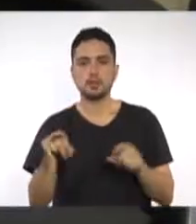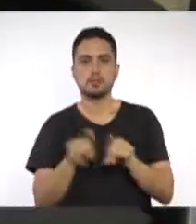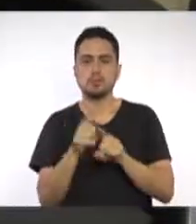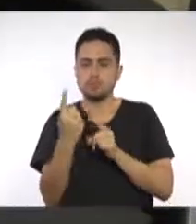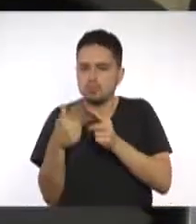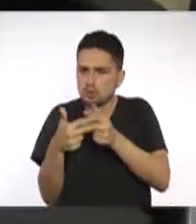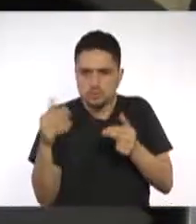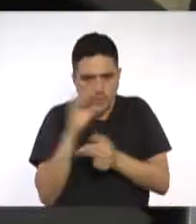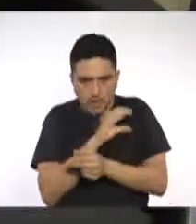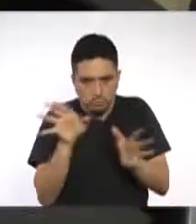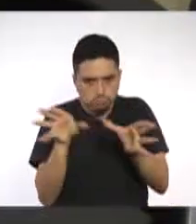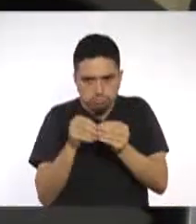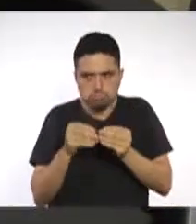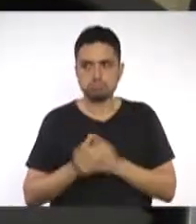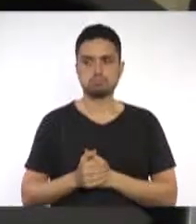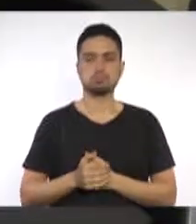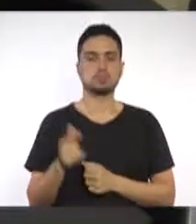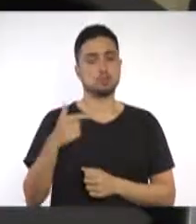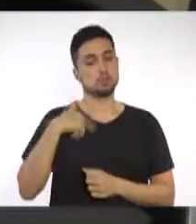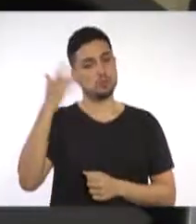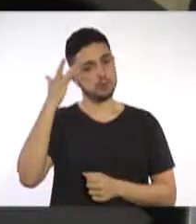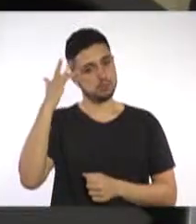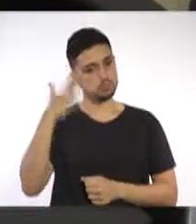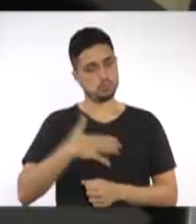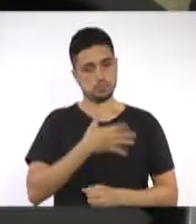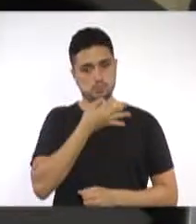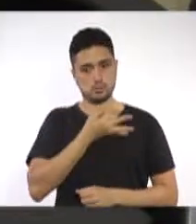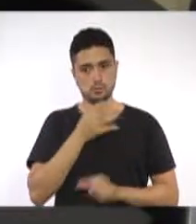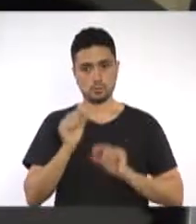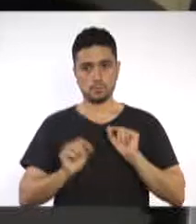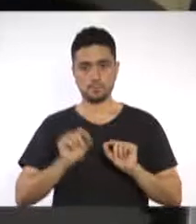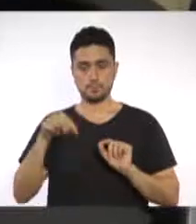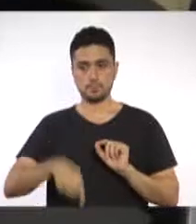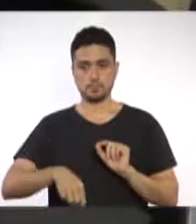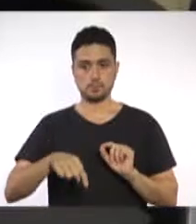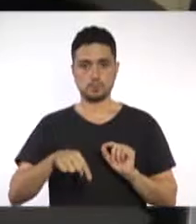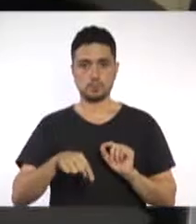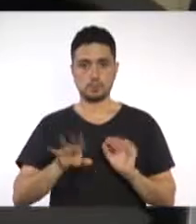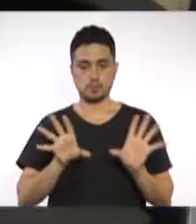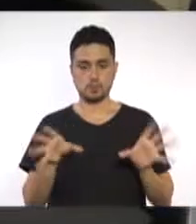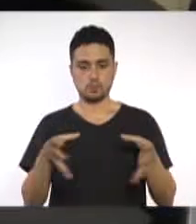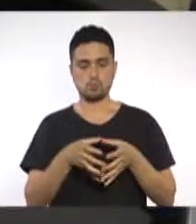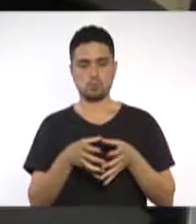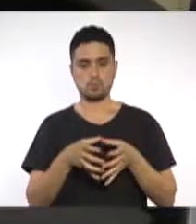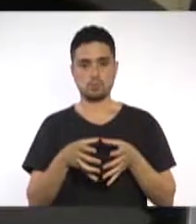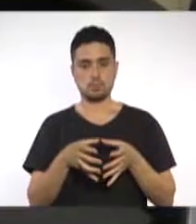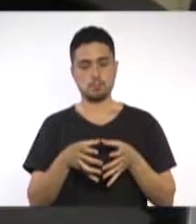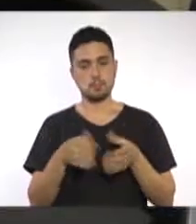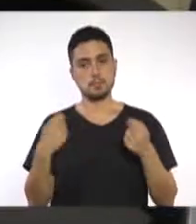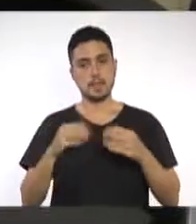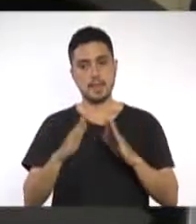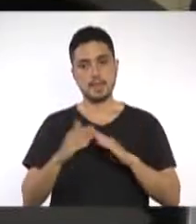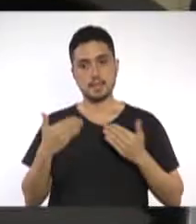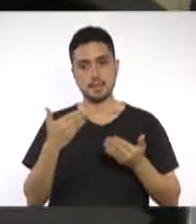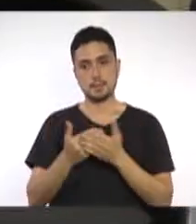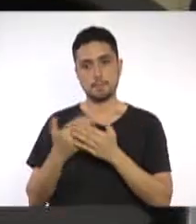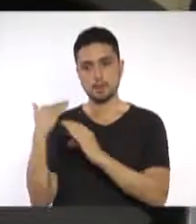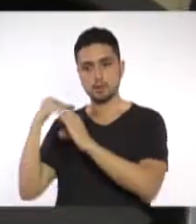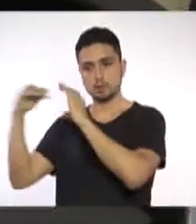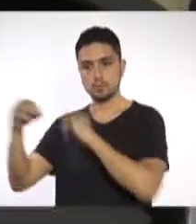consideração. Julgo pertinente que esta comissão encaminhe o requerimento ao